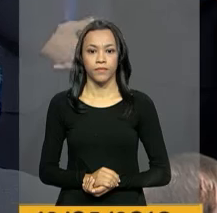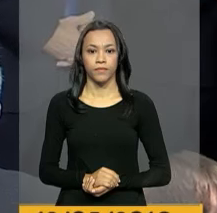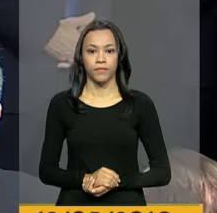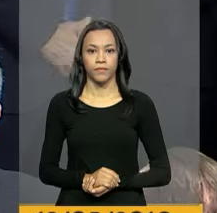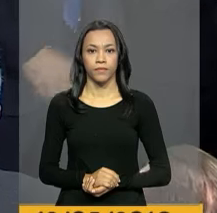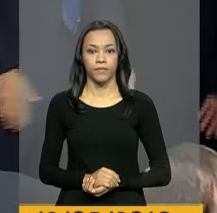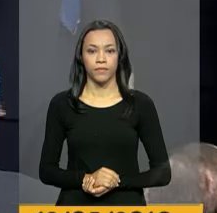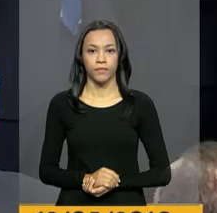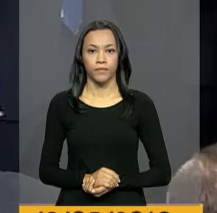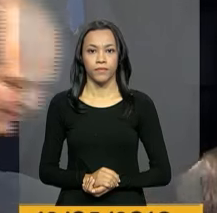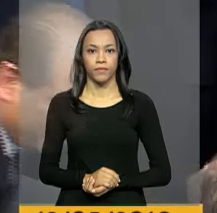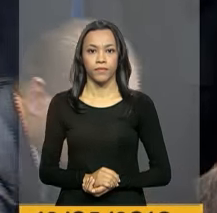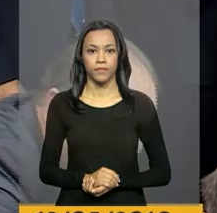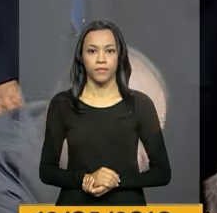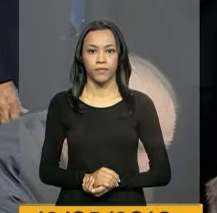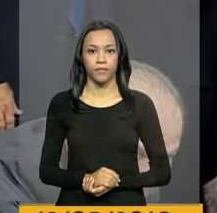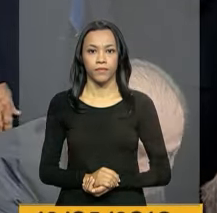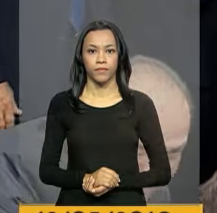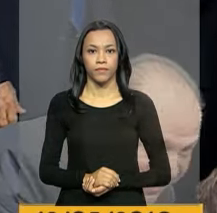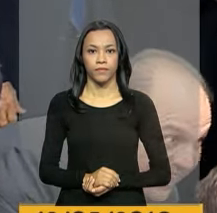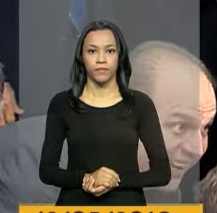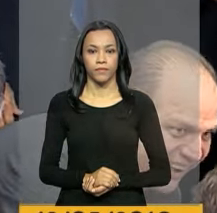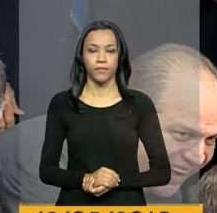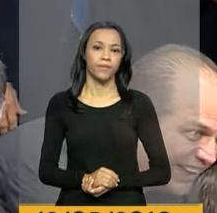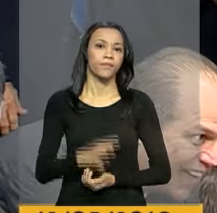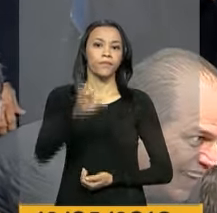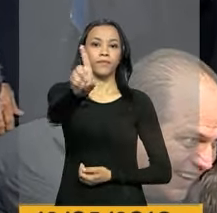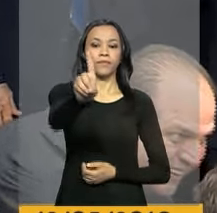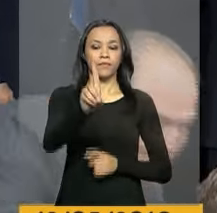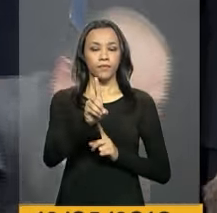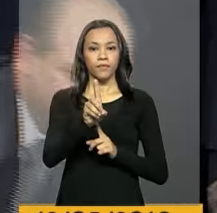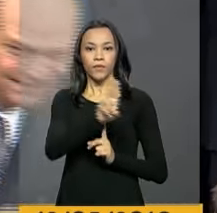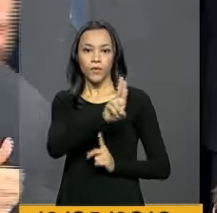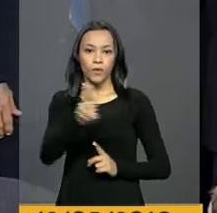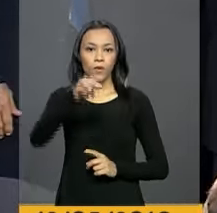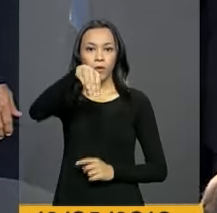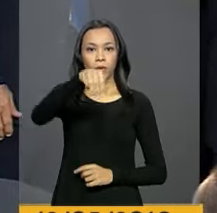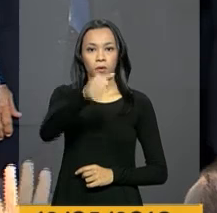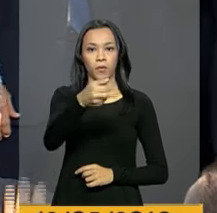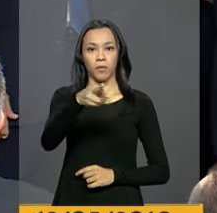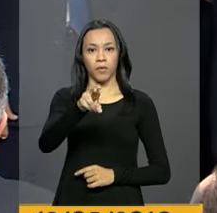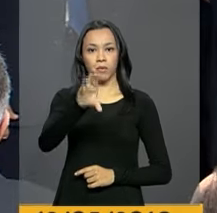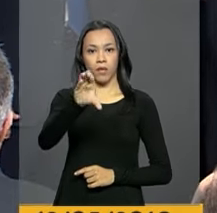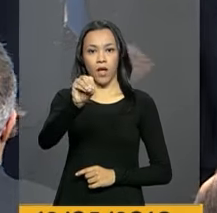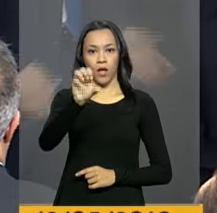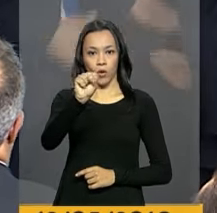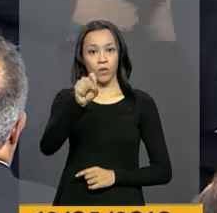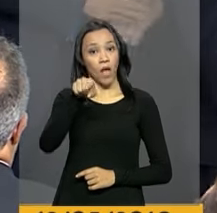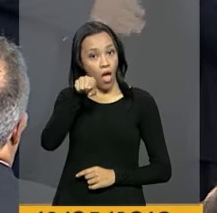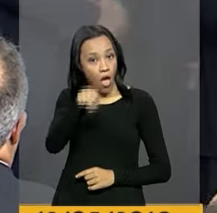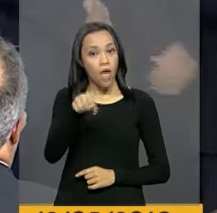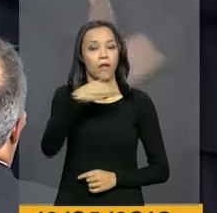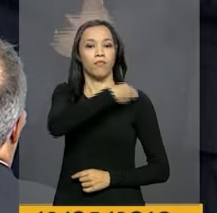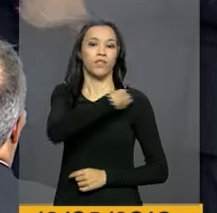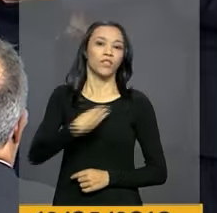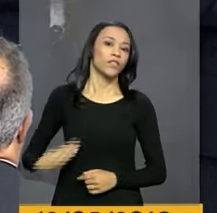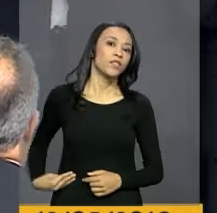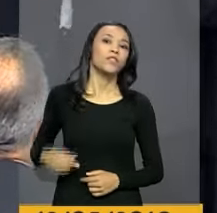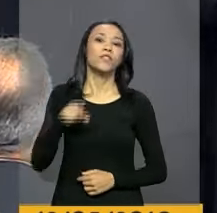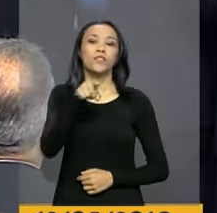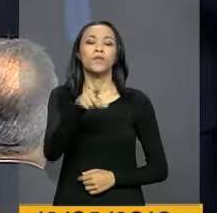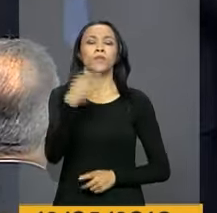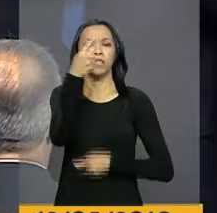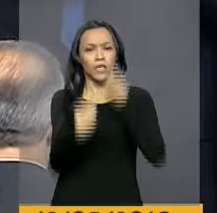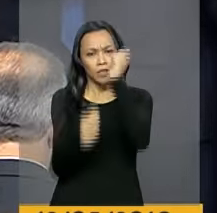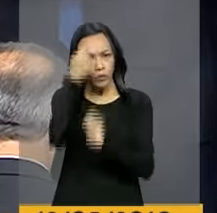Marcos Antônio Pereira, Ministro de Estado da Indústria,